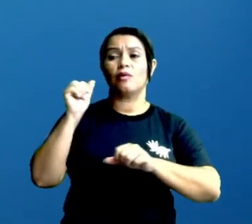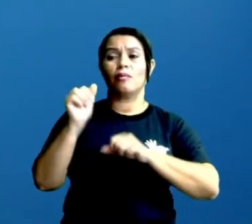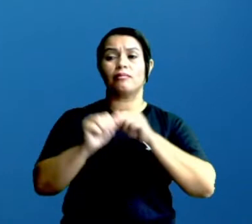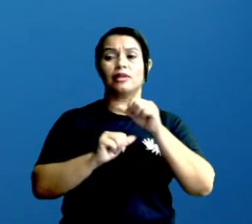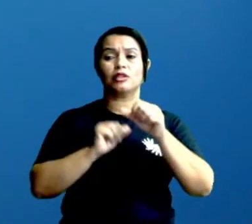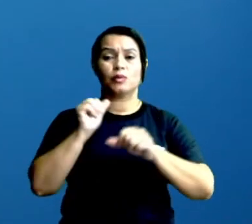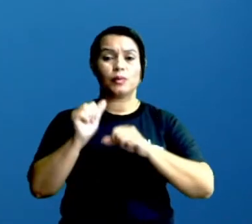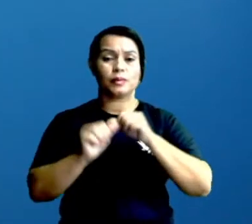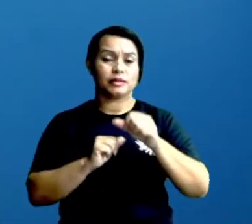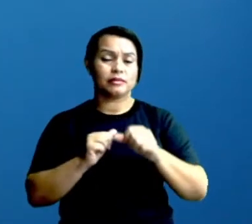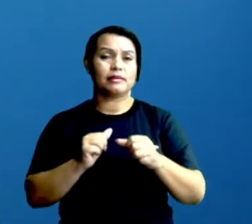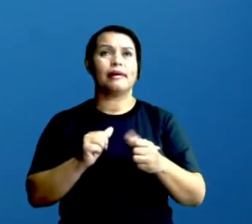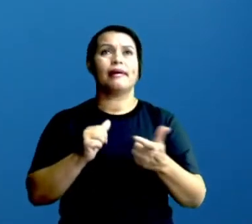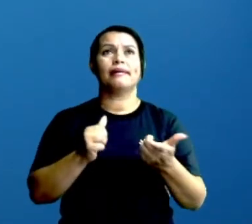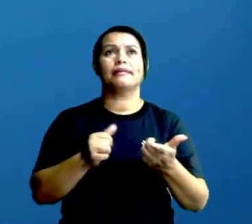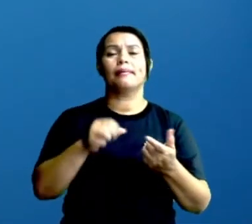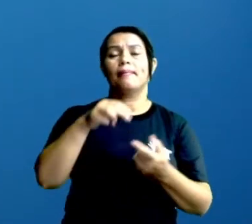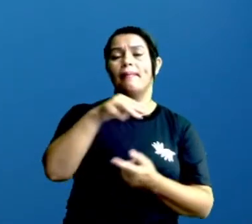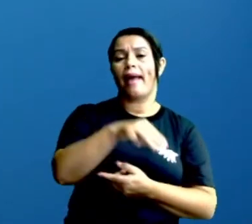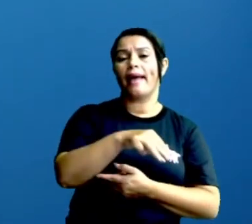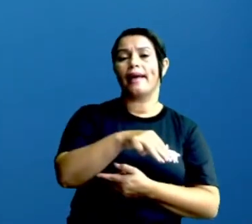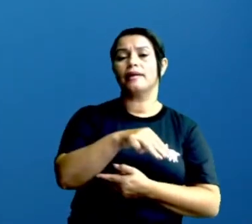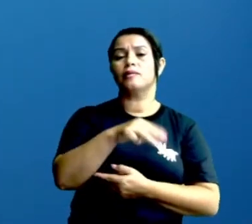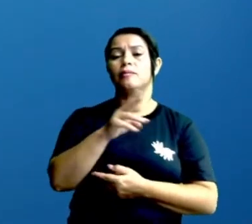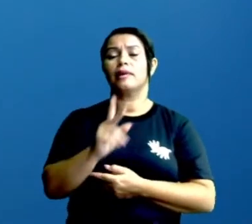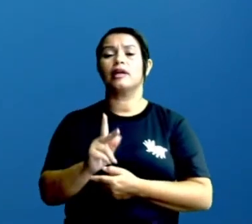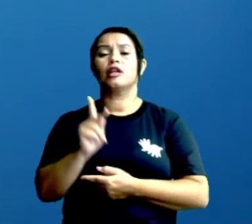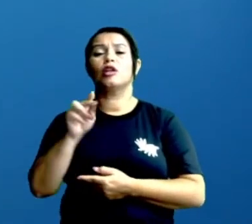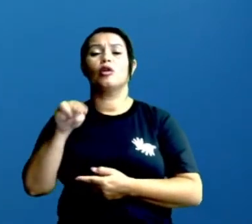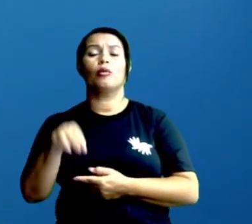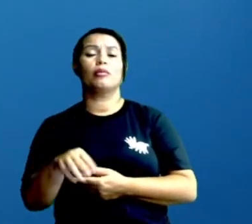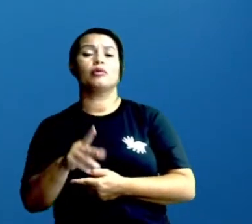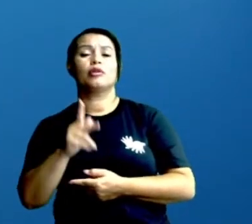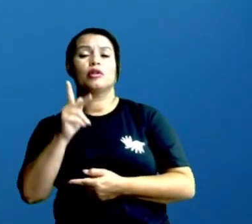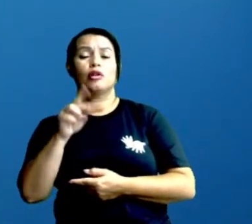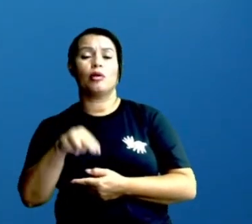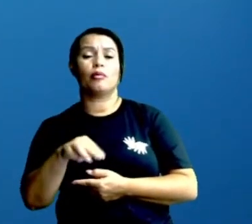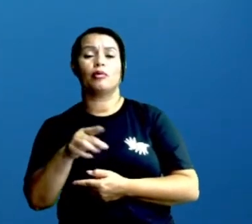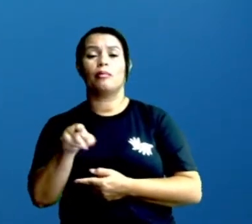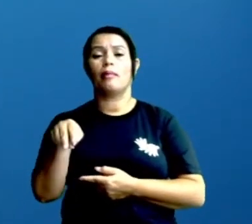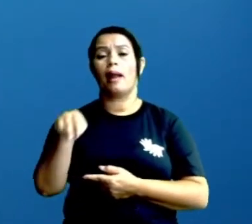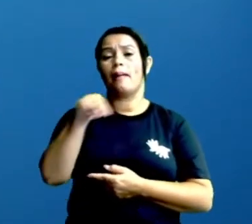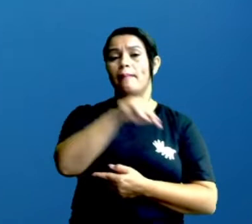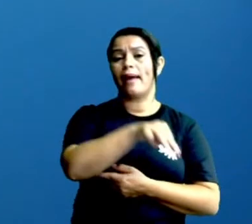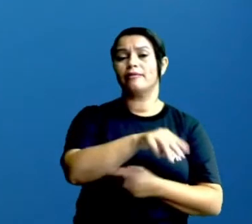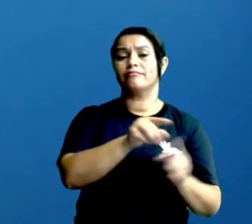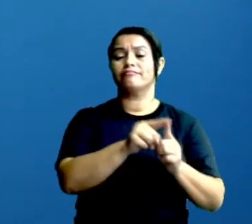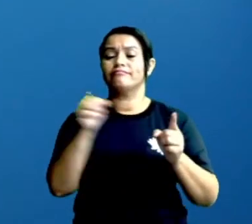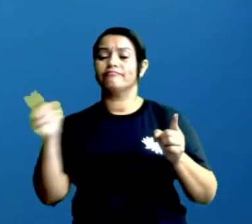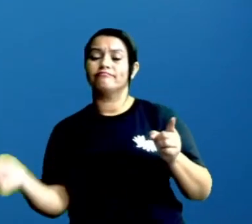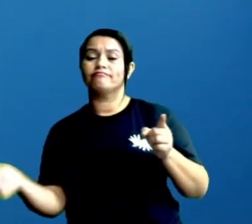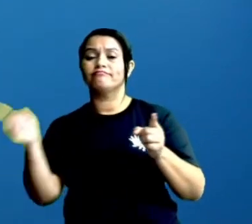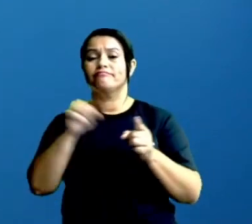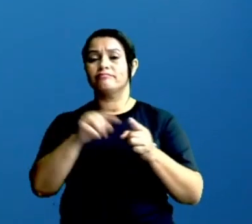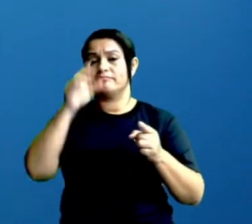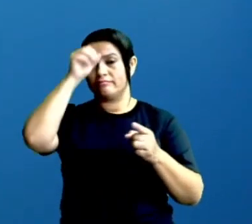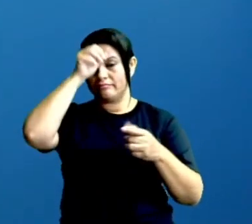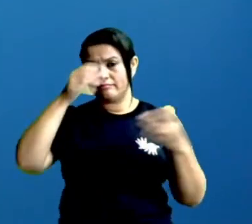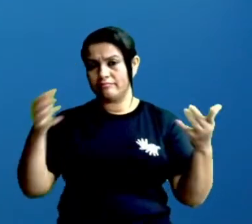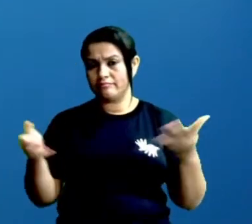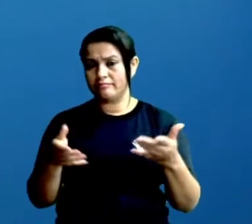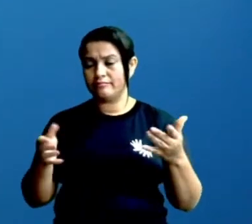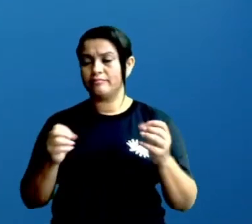transformações de metro para quilômetro, de quilômetro para metro, tá? Que nós vamos aprender hoje no decorrer da nossa